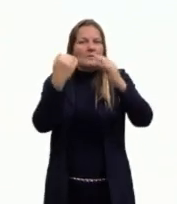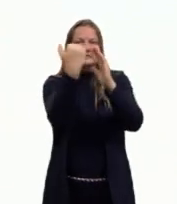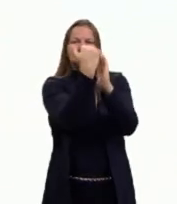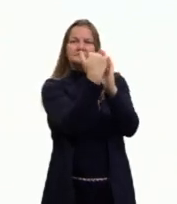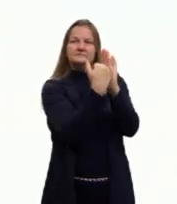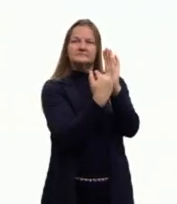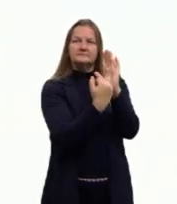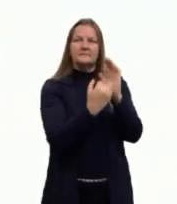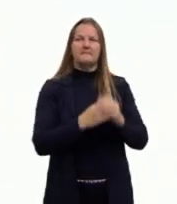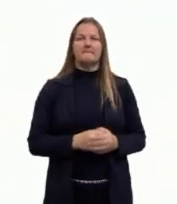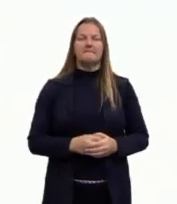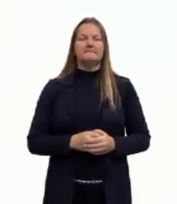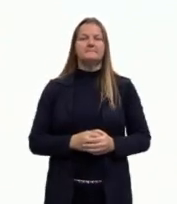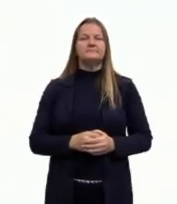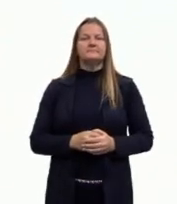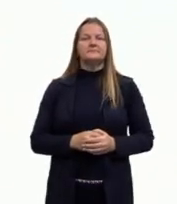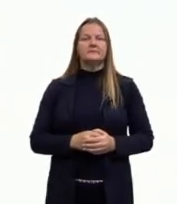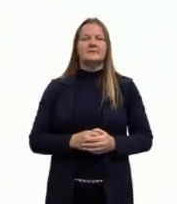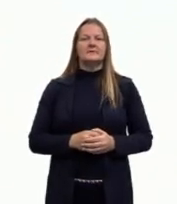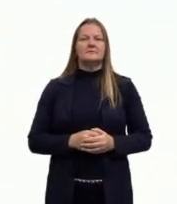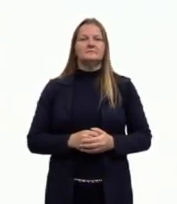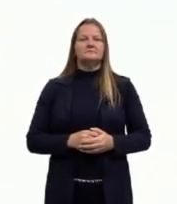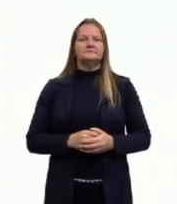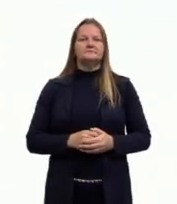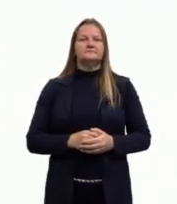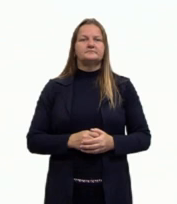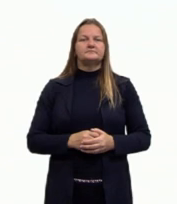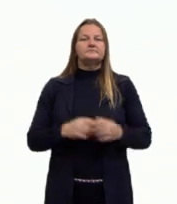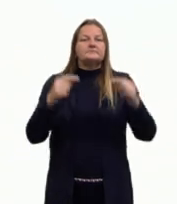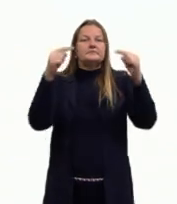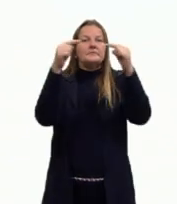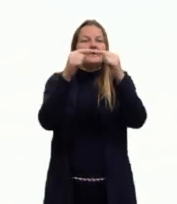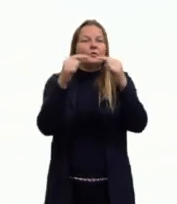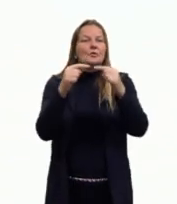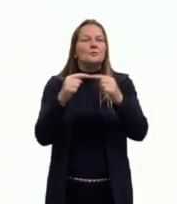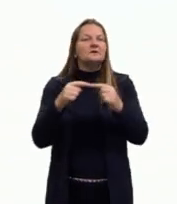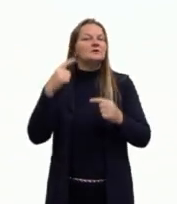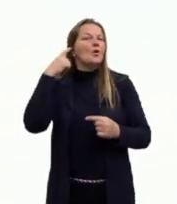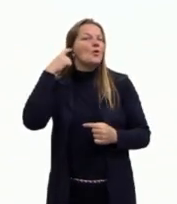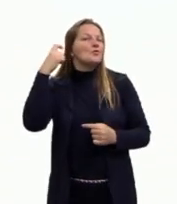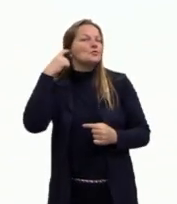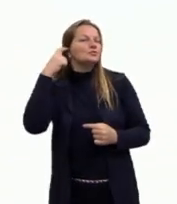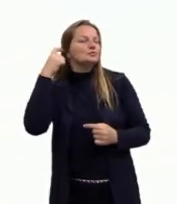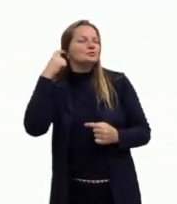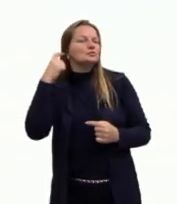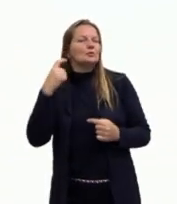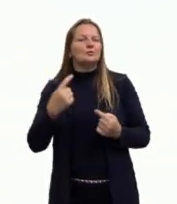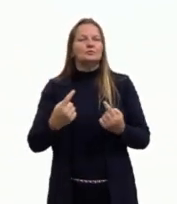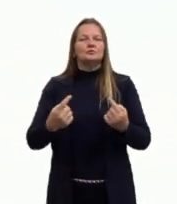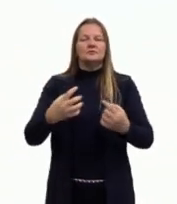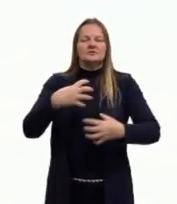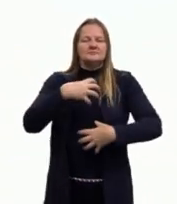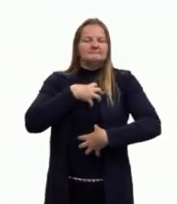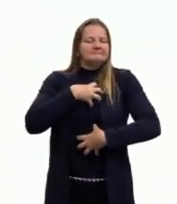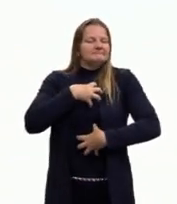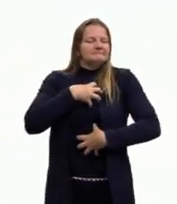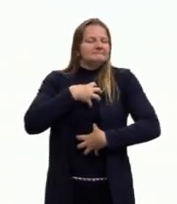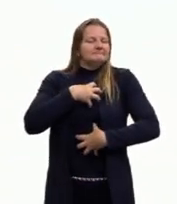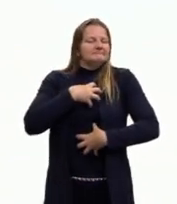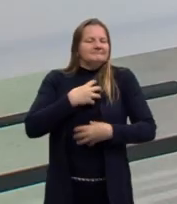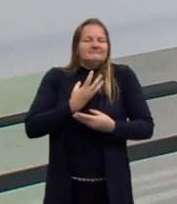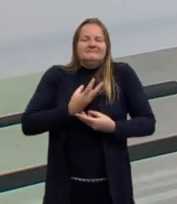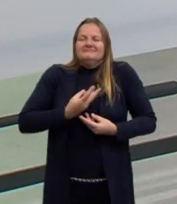né é uma combinação harmoniosa de sons ou combinação de sons para os tornar